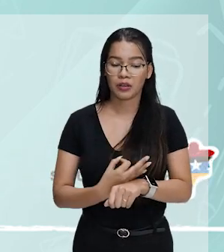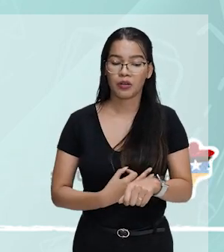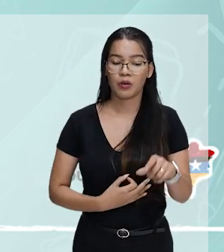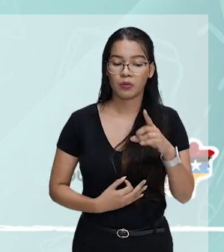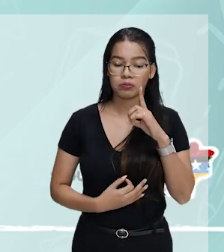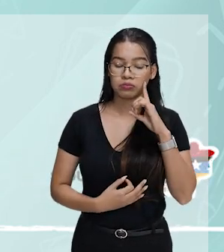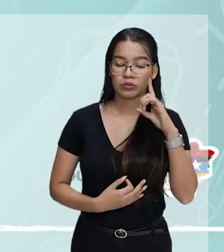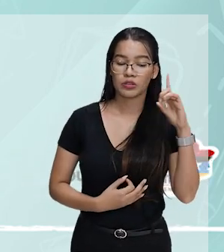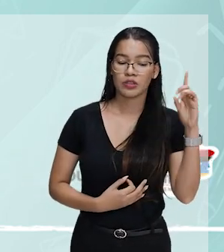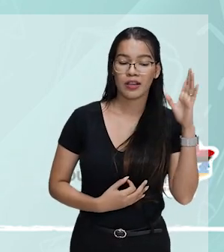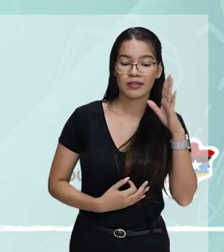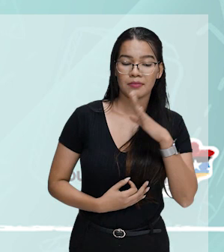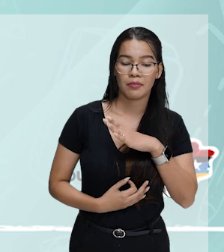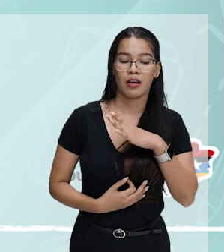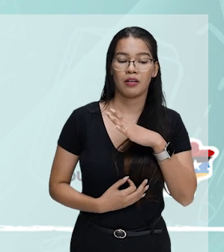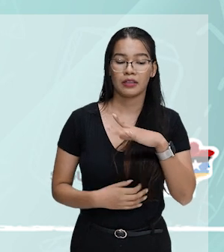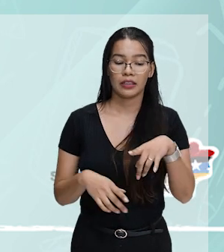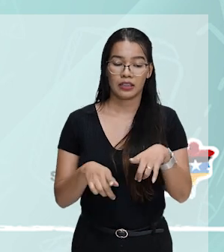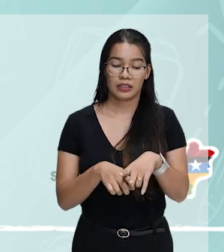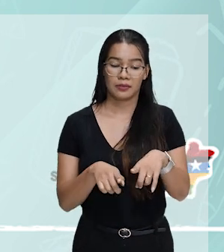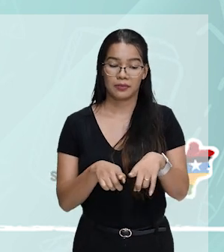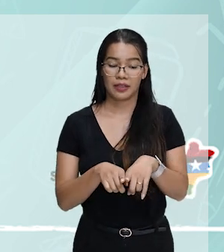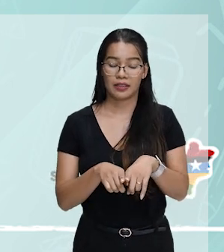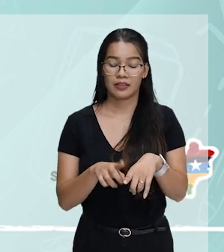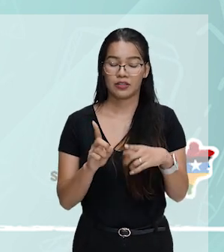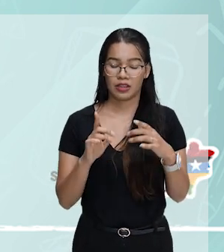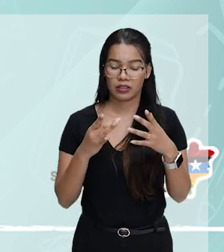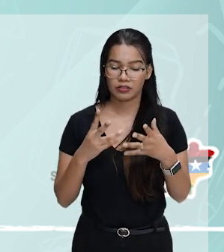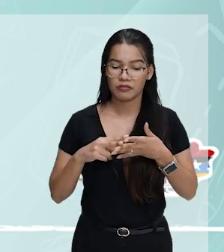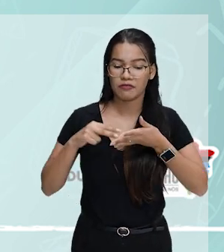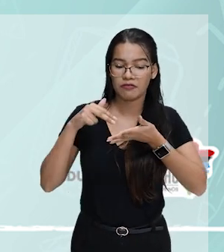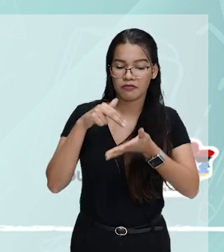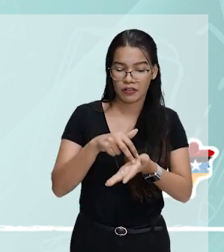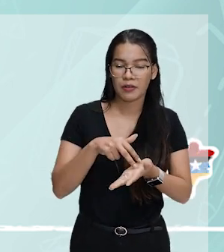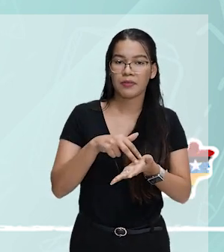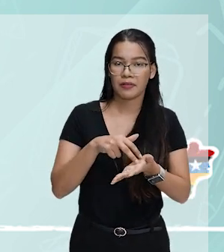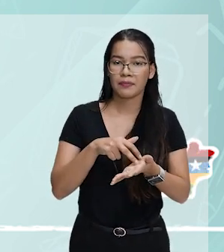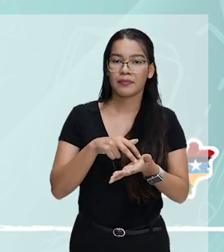estardes inabaláveis no cumprimento do vosso dever,